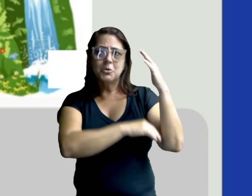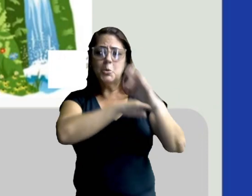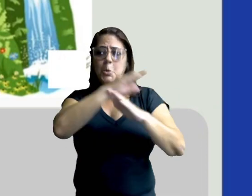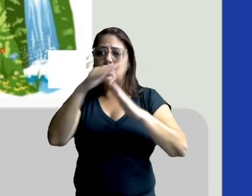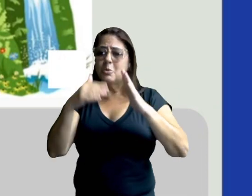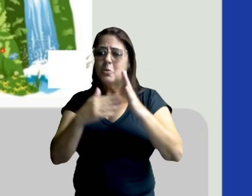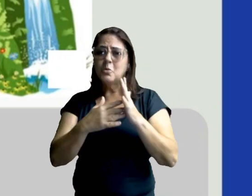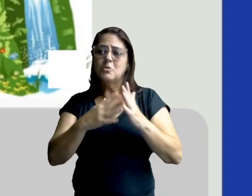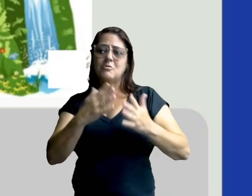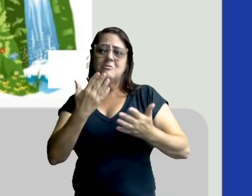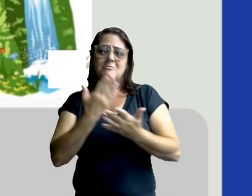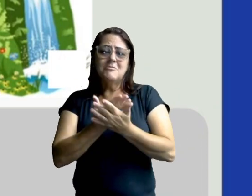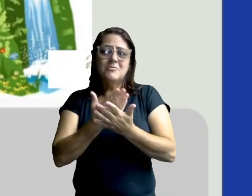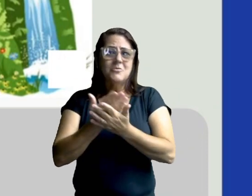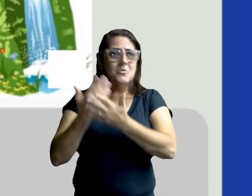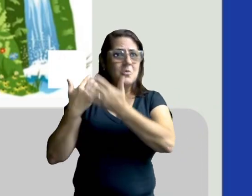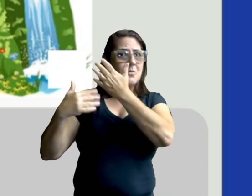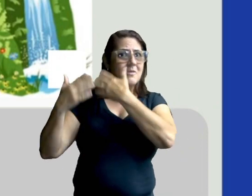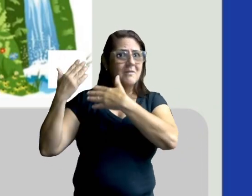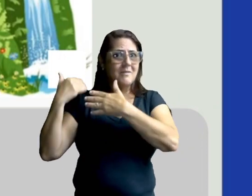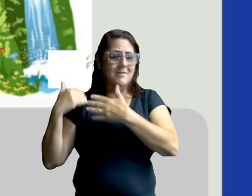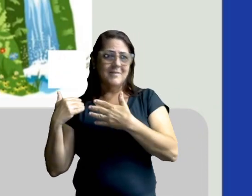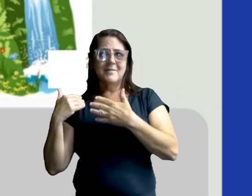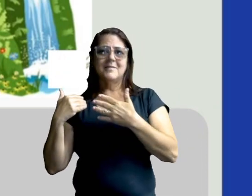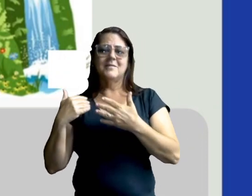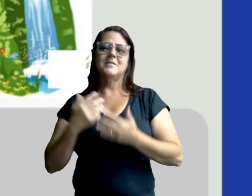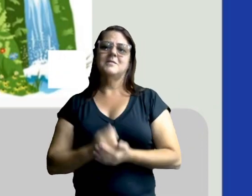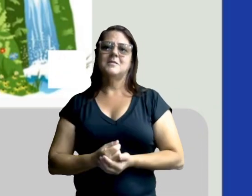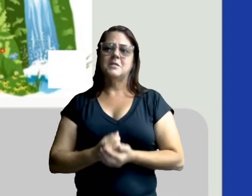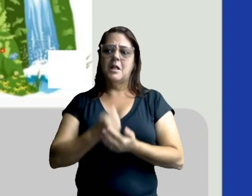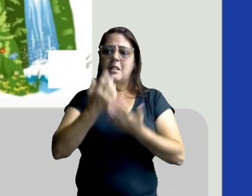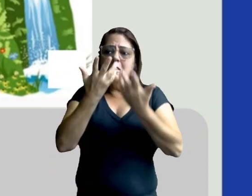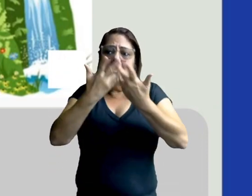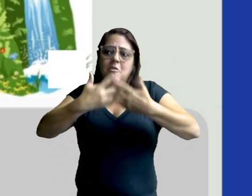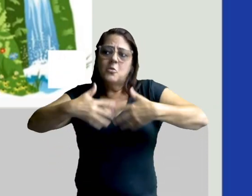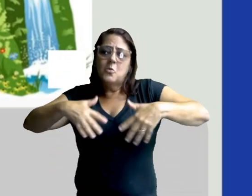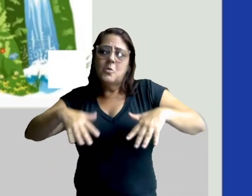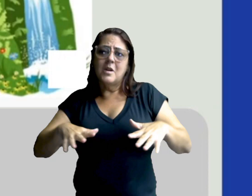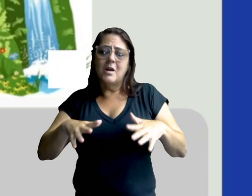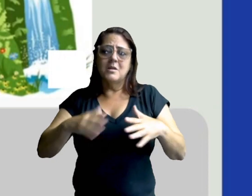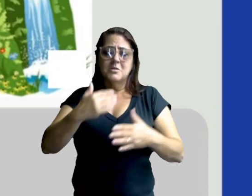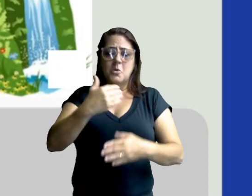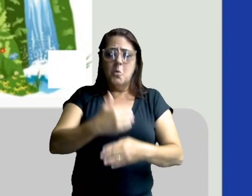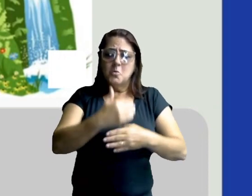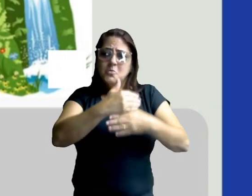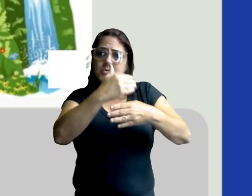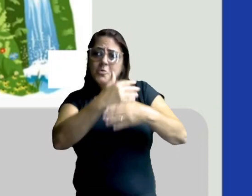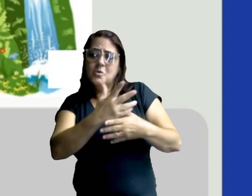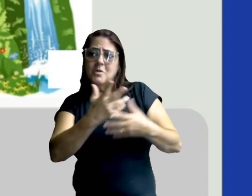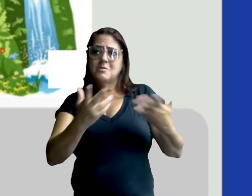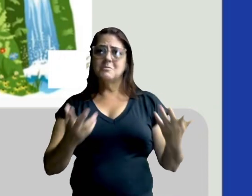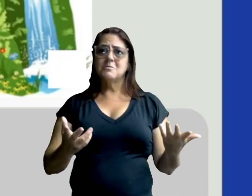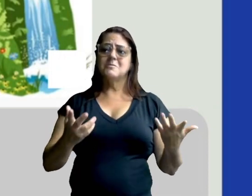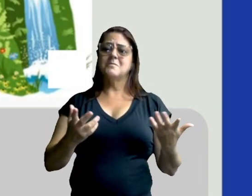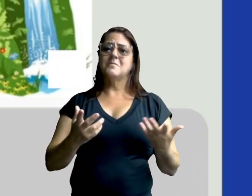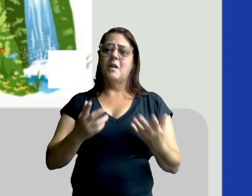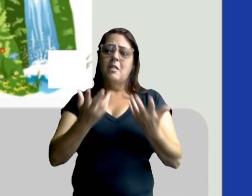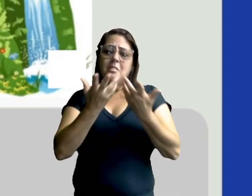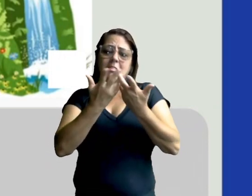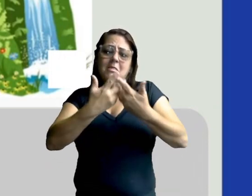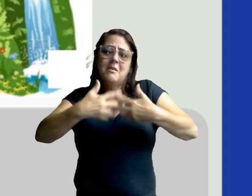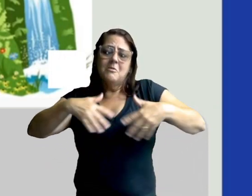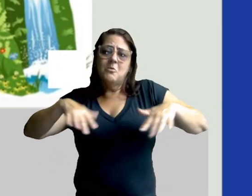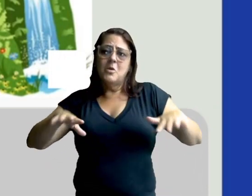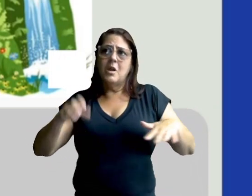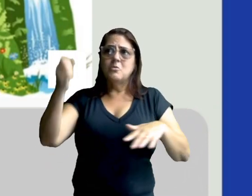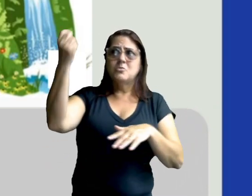componentes que a gente estudou na aula anterior, tá? Os componentes naturais, os componentes construídos, os elementos